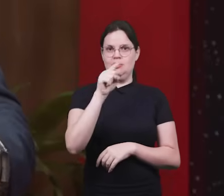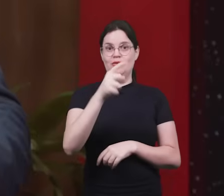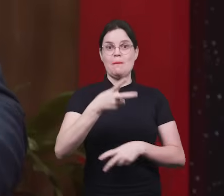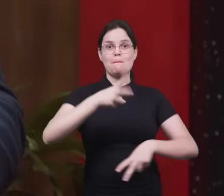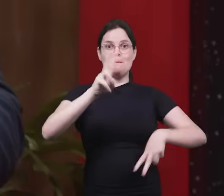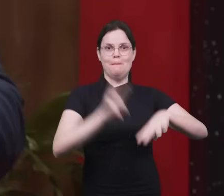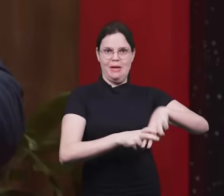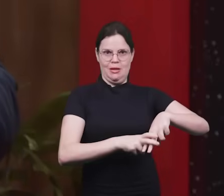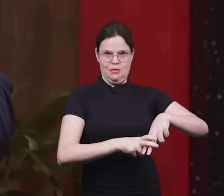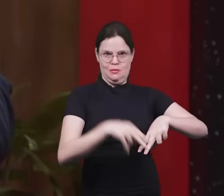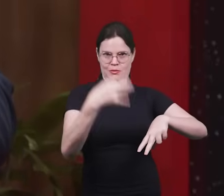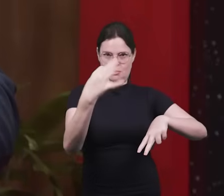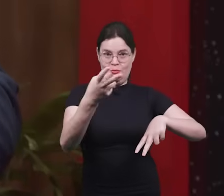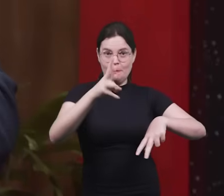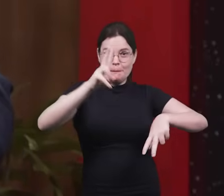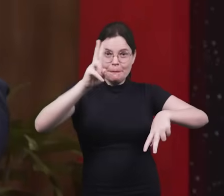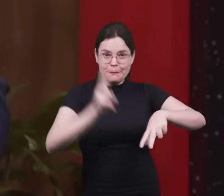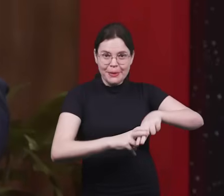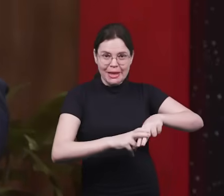julgada, uma causa,